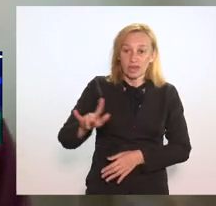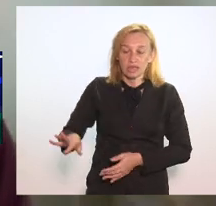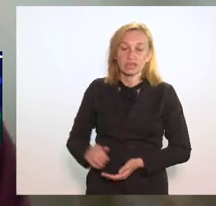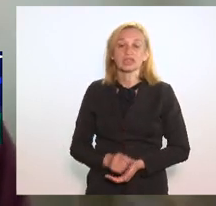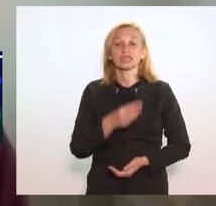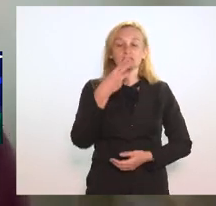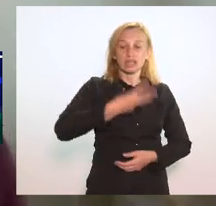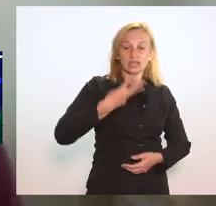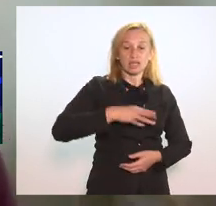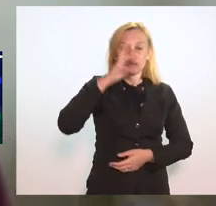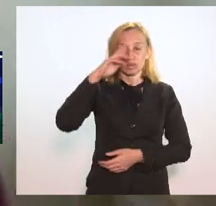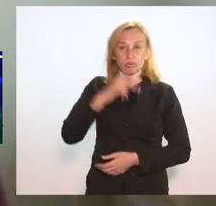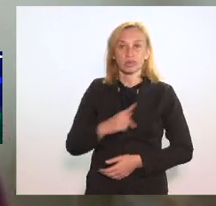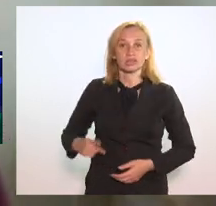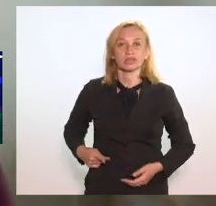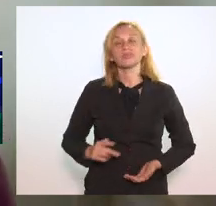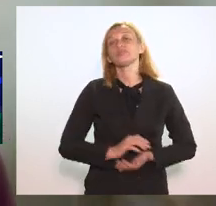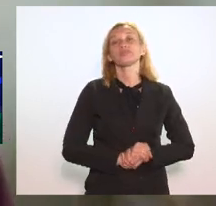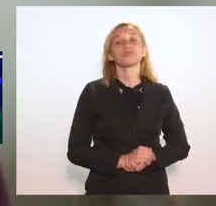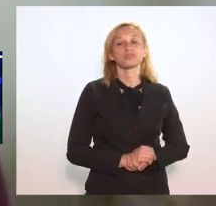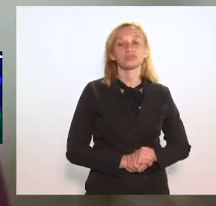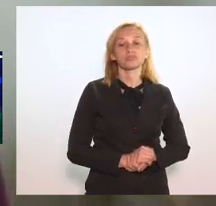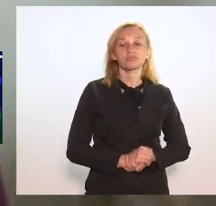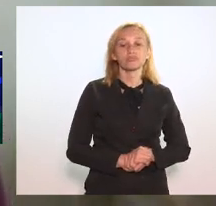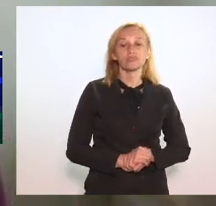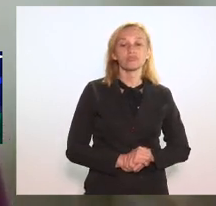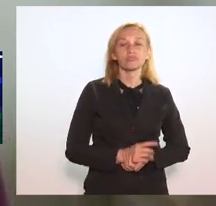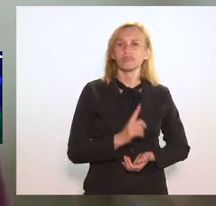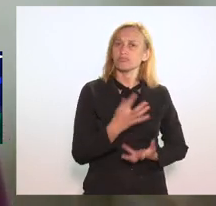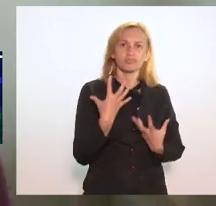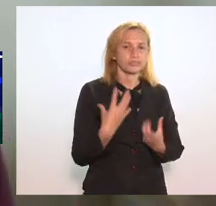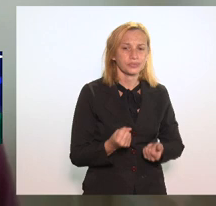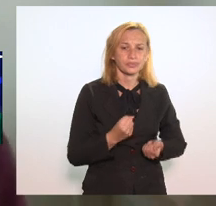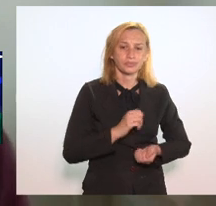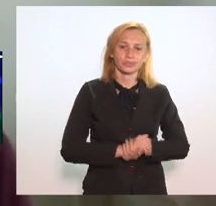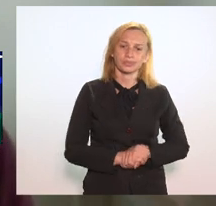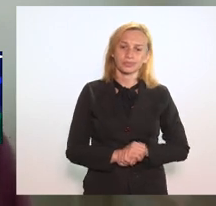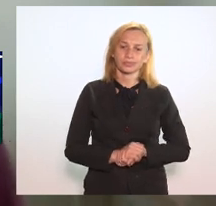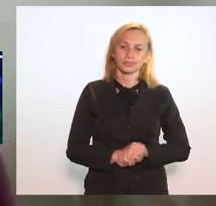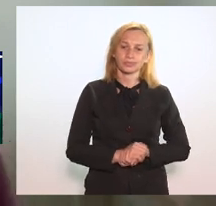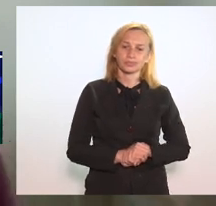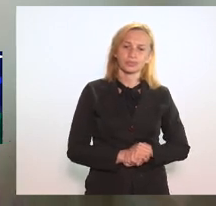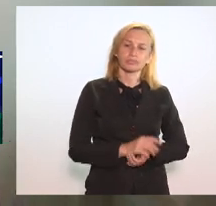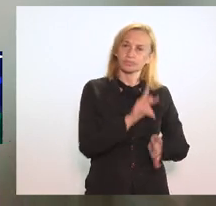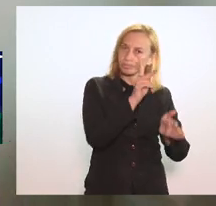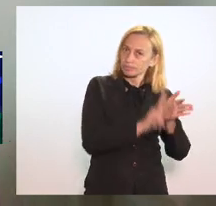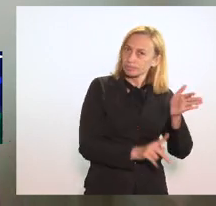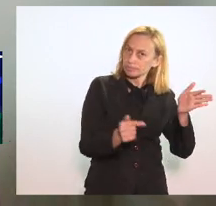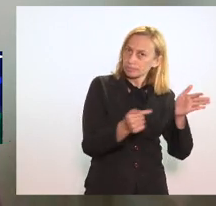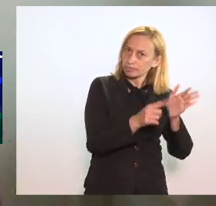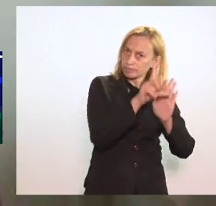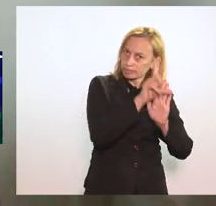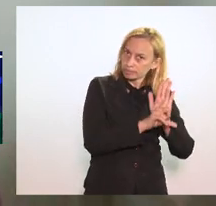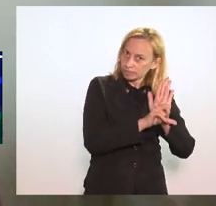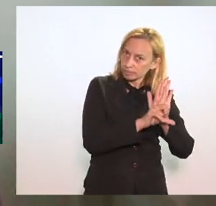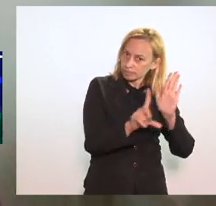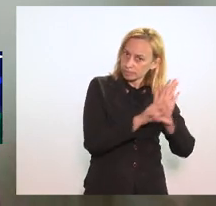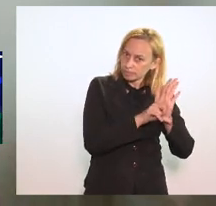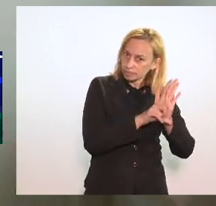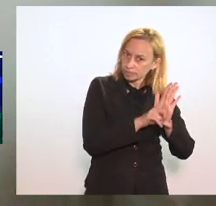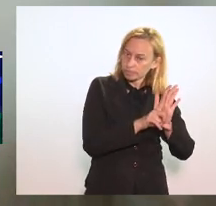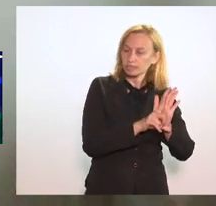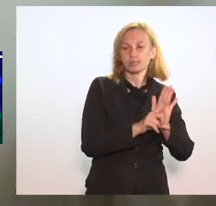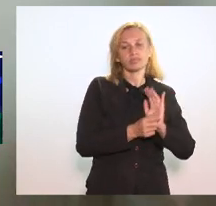não é cabível é esse o projeto de lei não